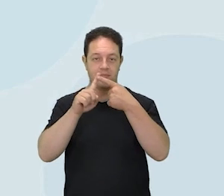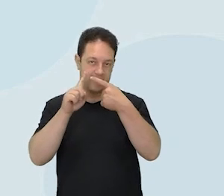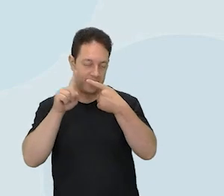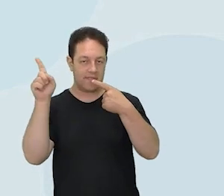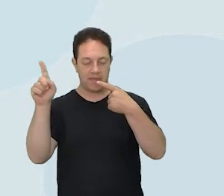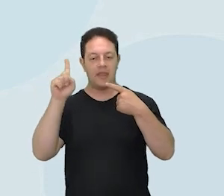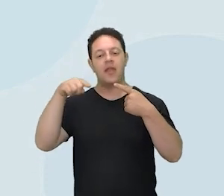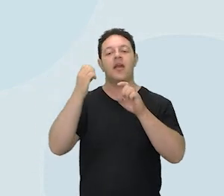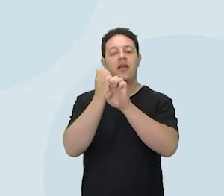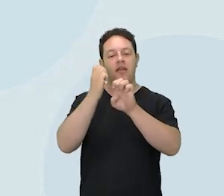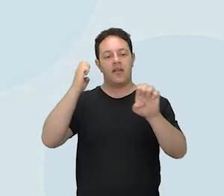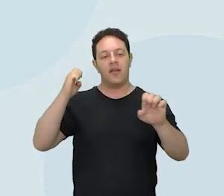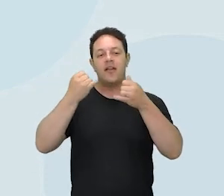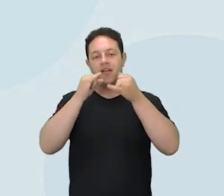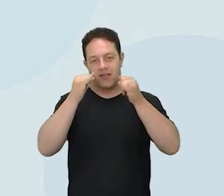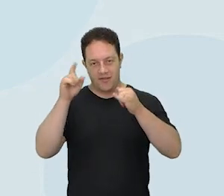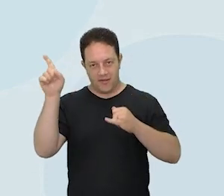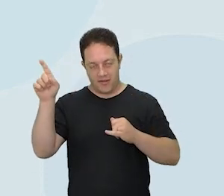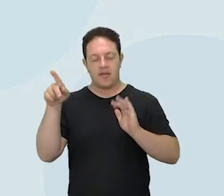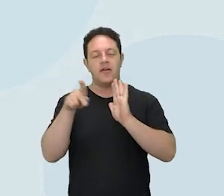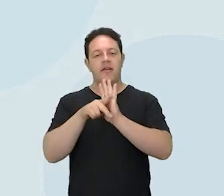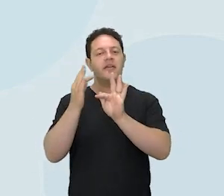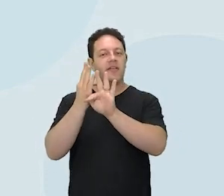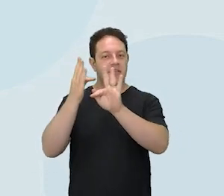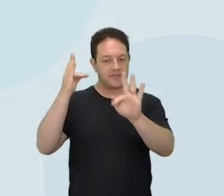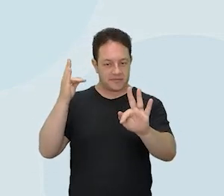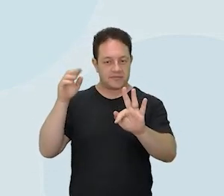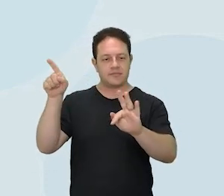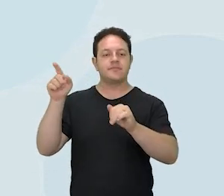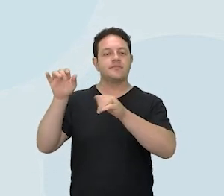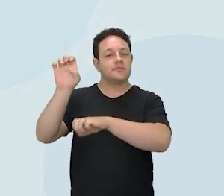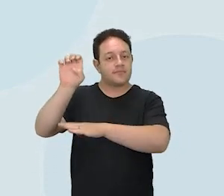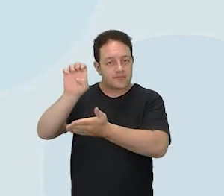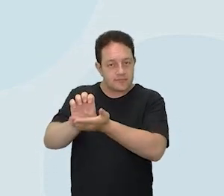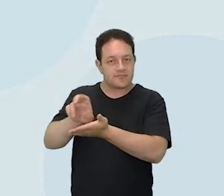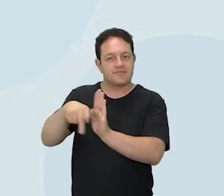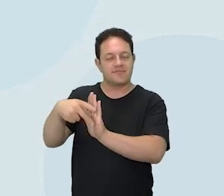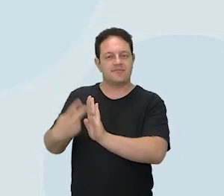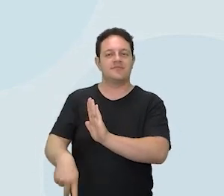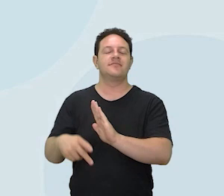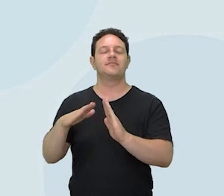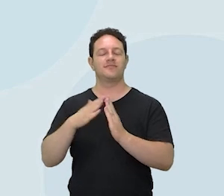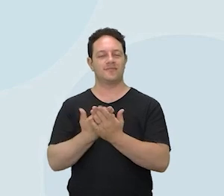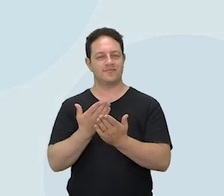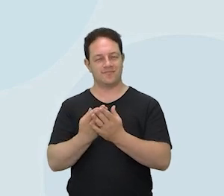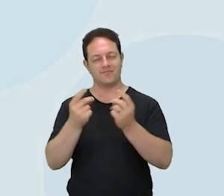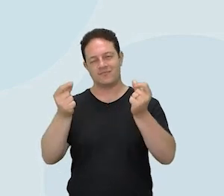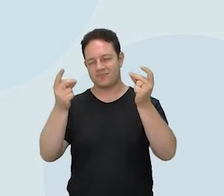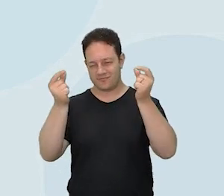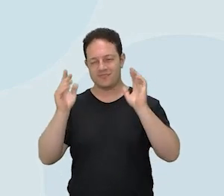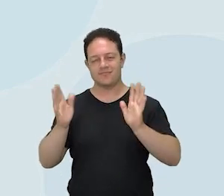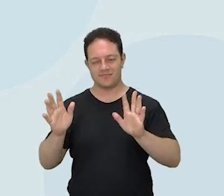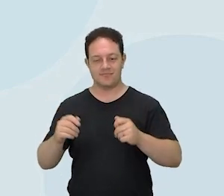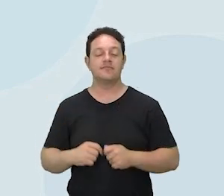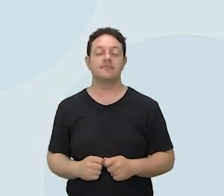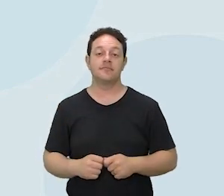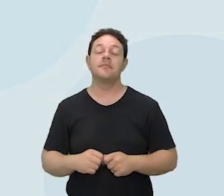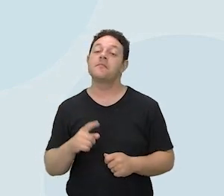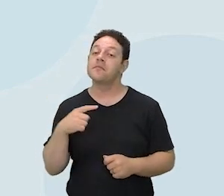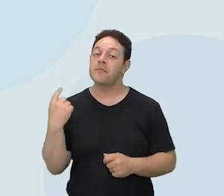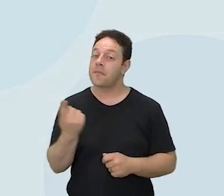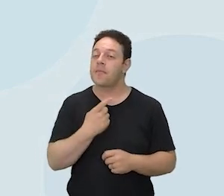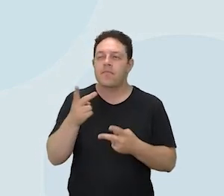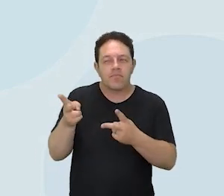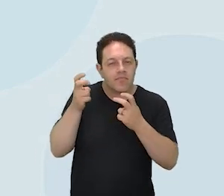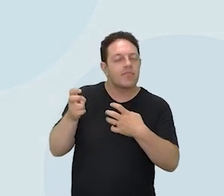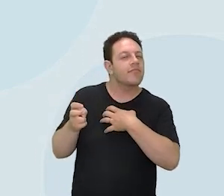de cargo há um tempo na nossa escola. E a gente percebe que, às vezes, o